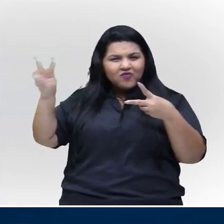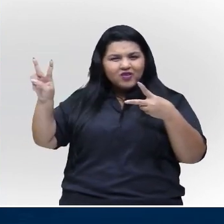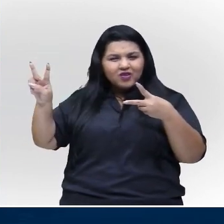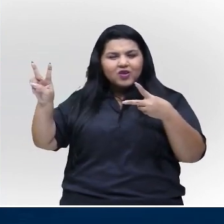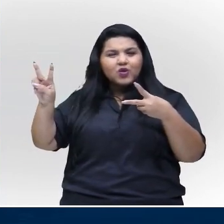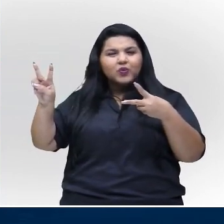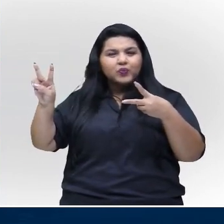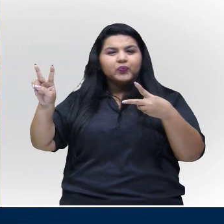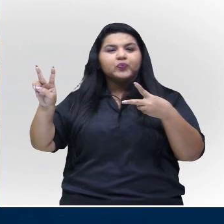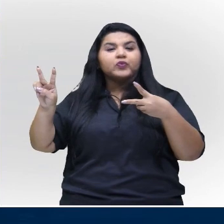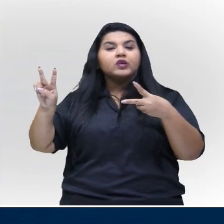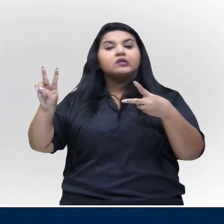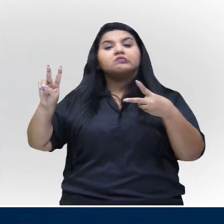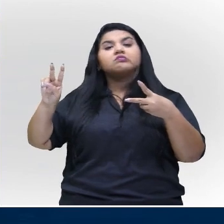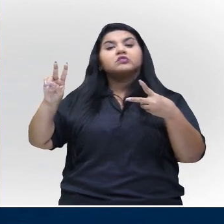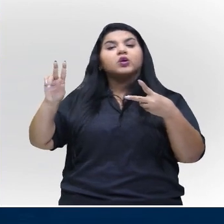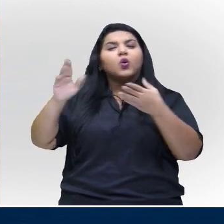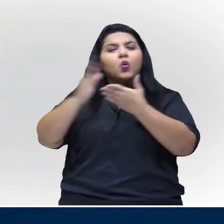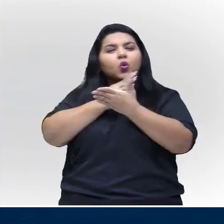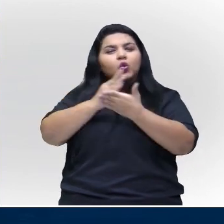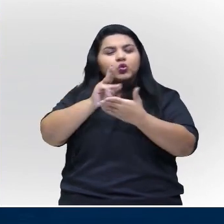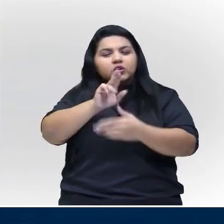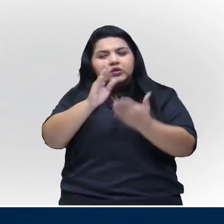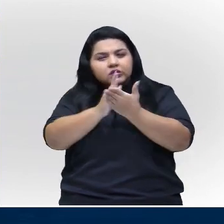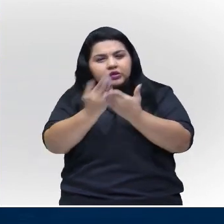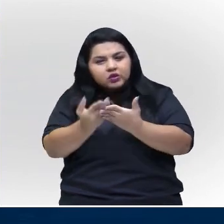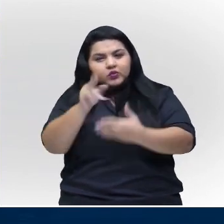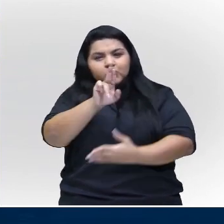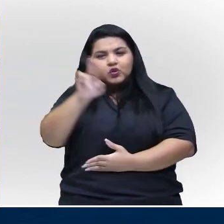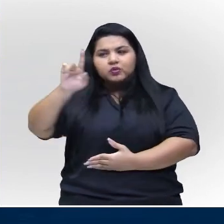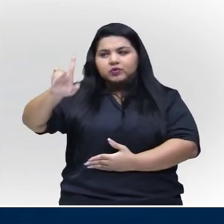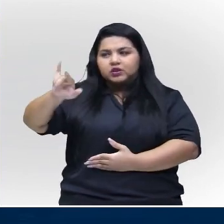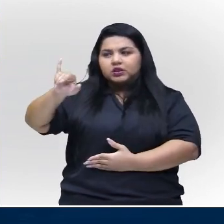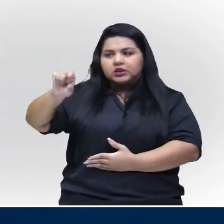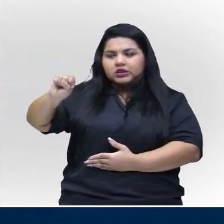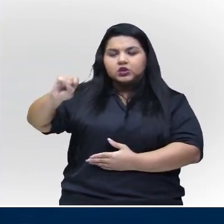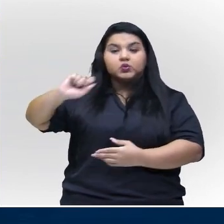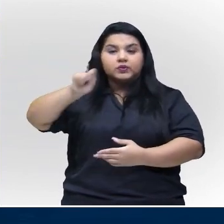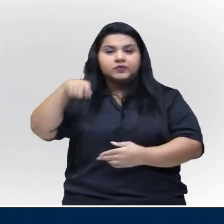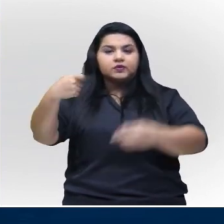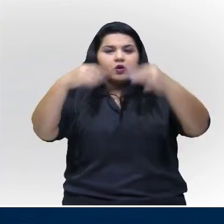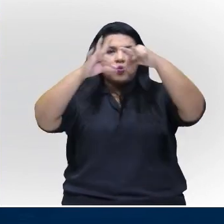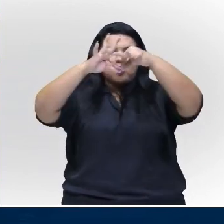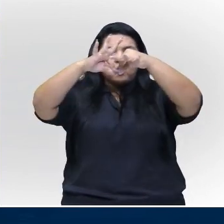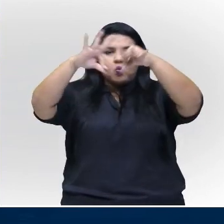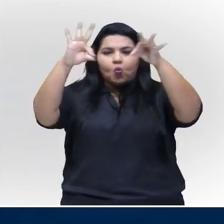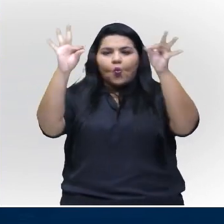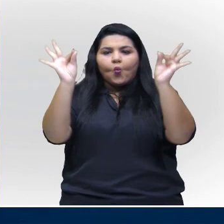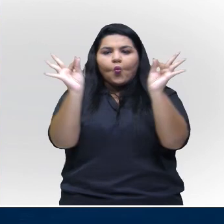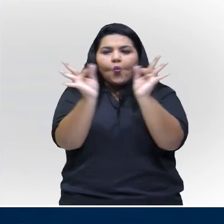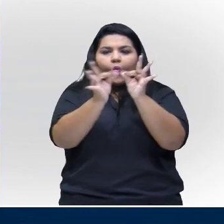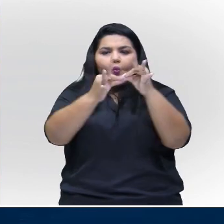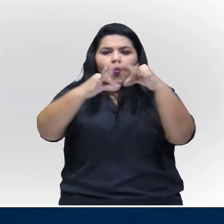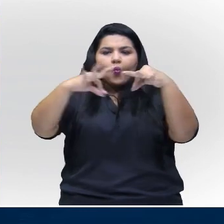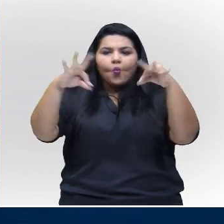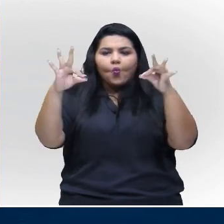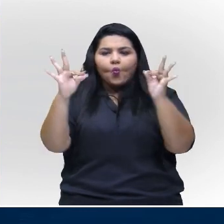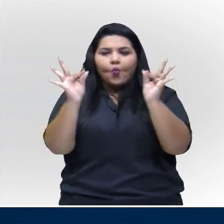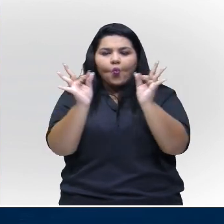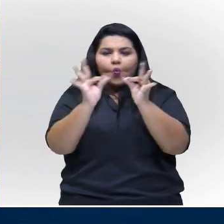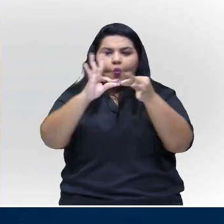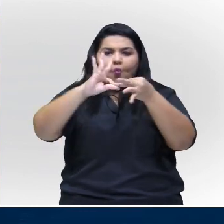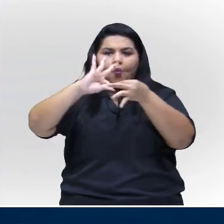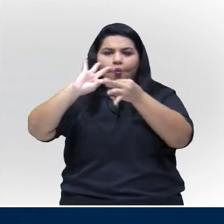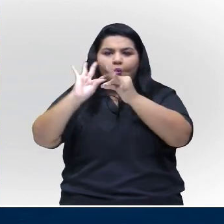vir com o nome de retículo endoplasmático liso, certo? Que é justamente essa parte aqui da estrutura,